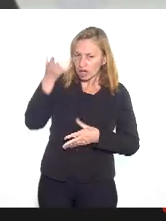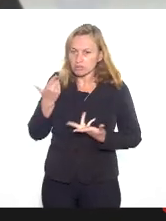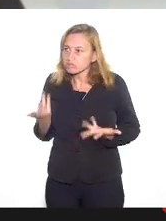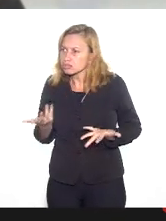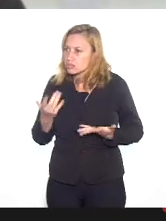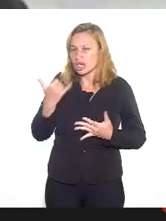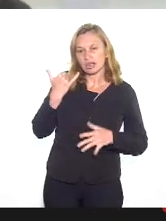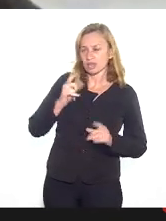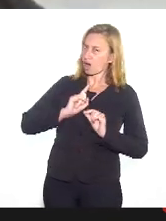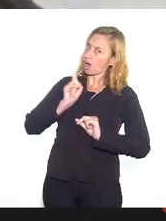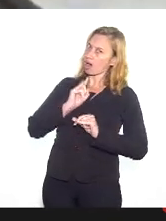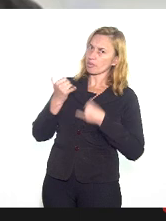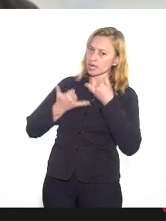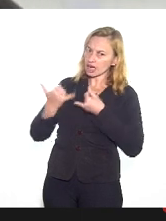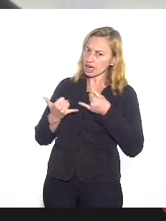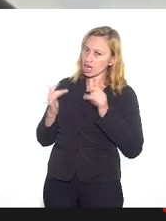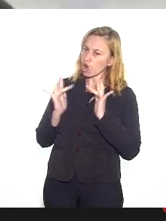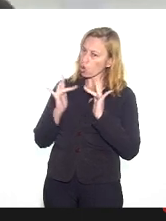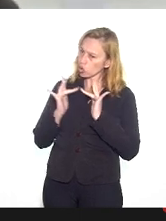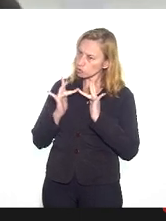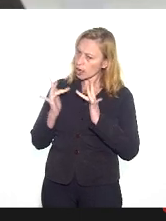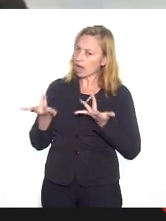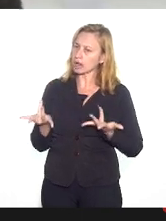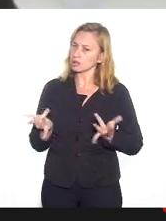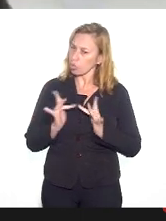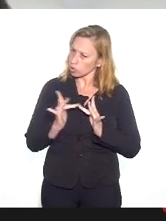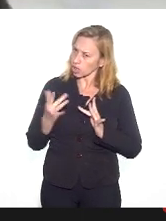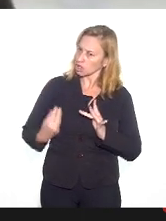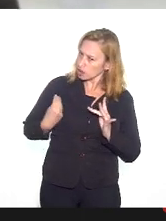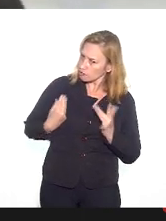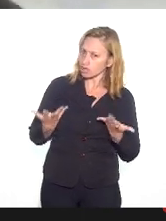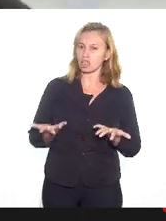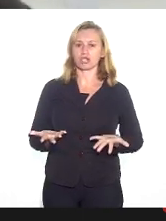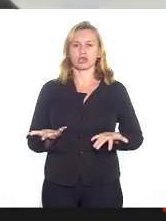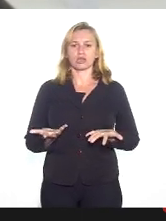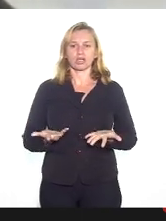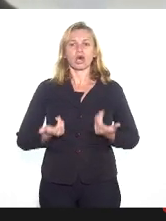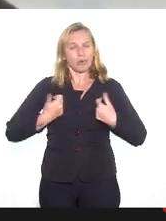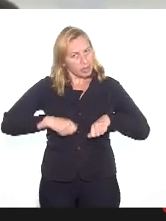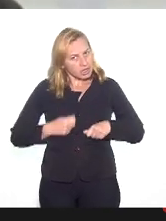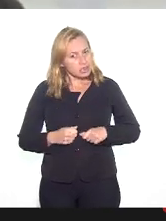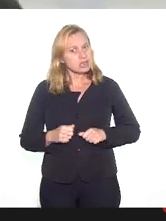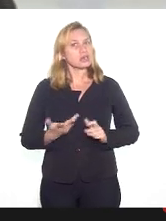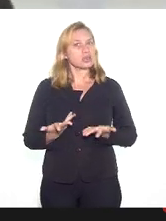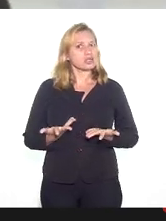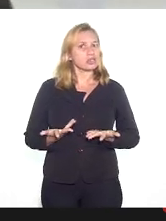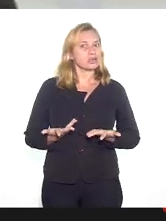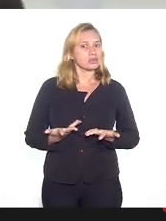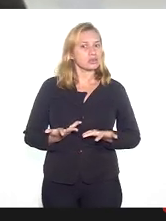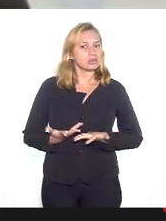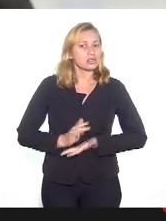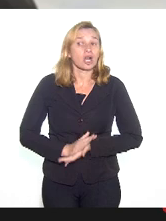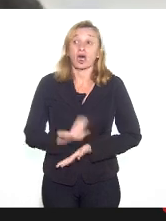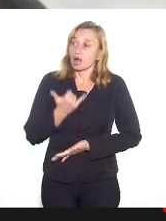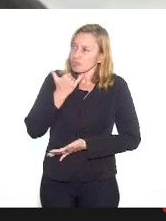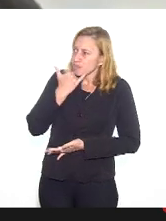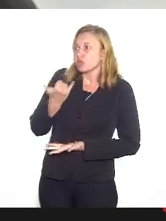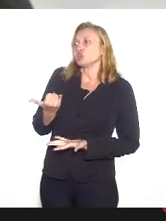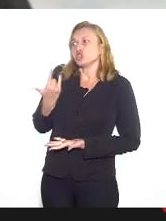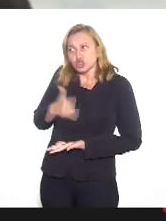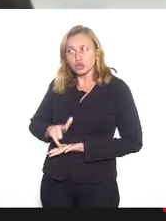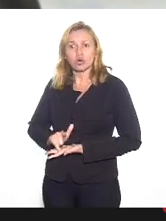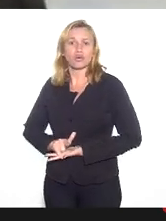brincadeira. Esse contato tem que ser um contato formal. Para que se tenha contato formal, é necessário processo aberto. Então, me perdoe mais uma